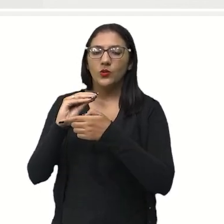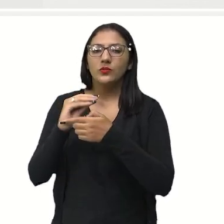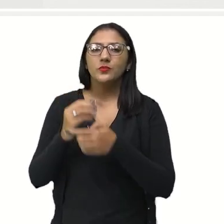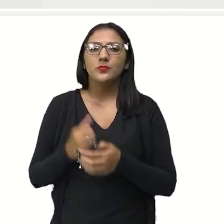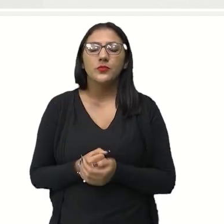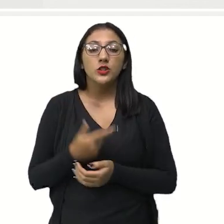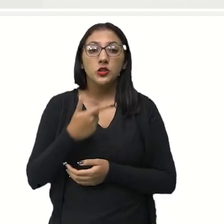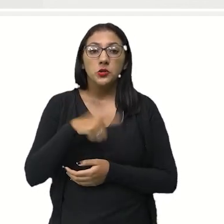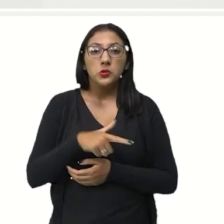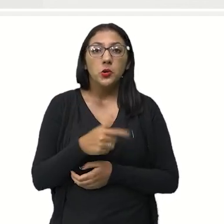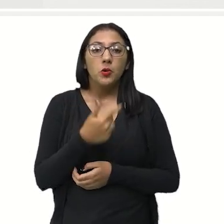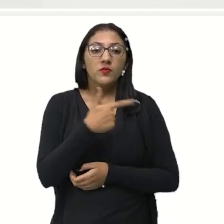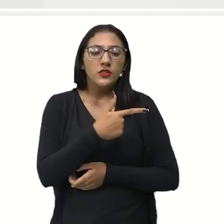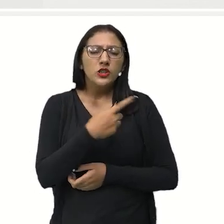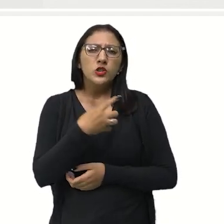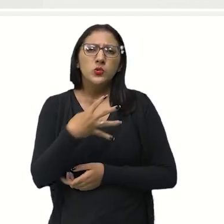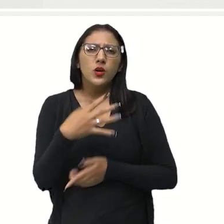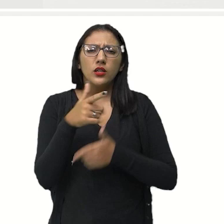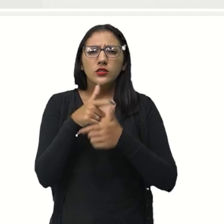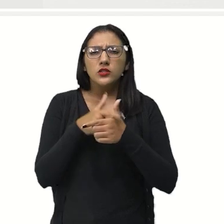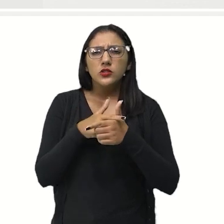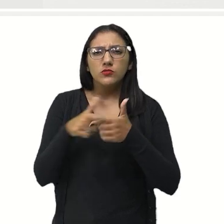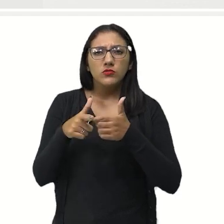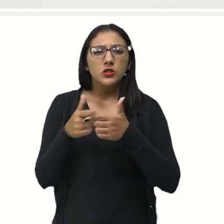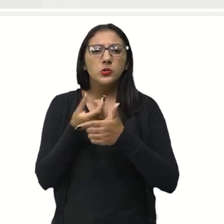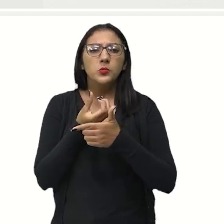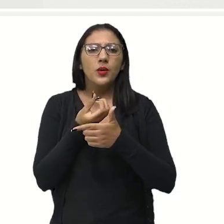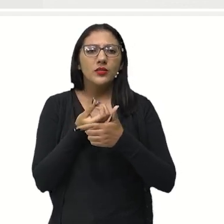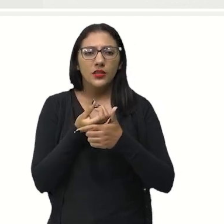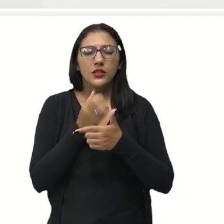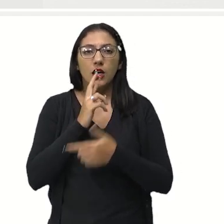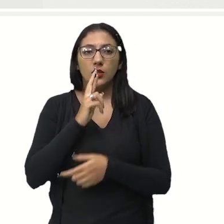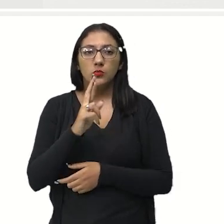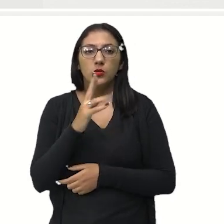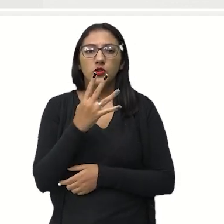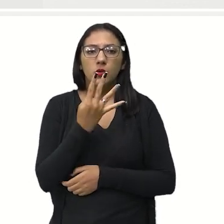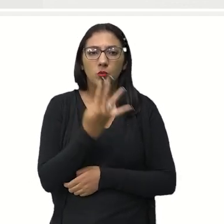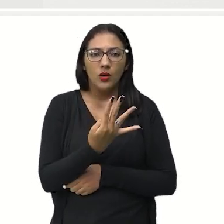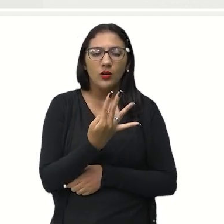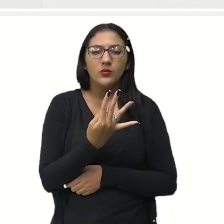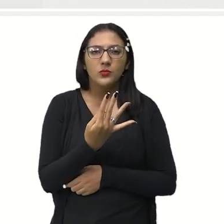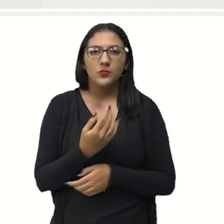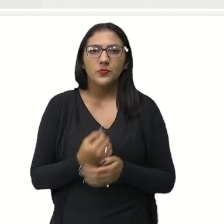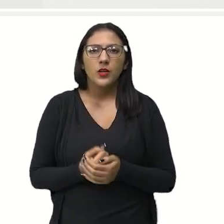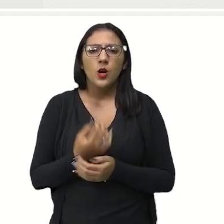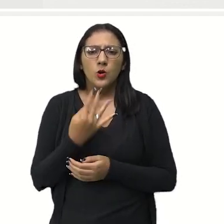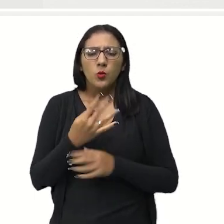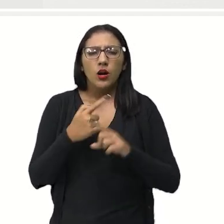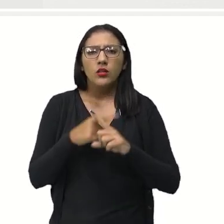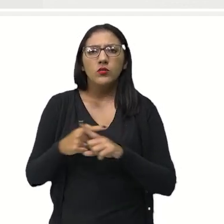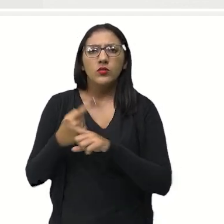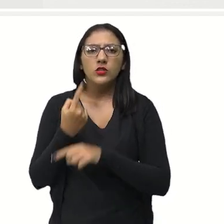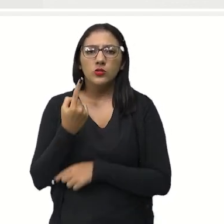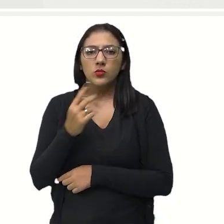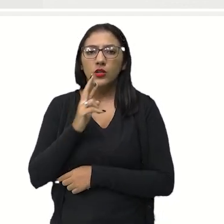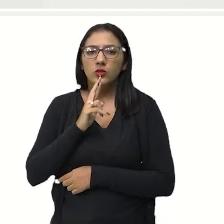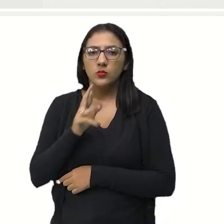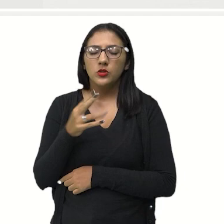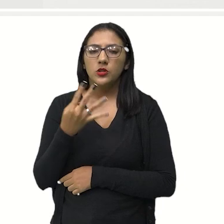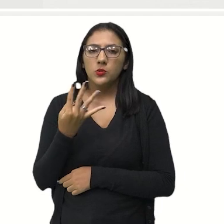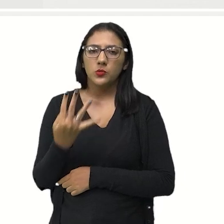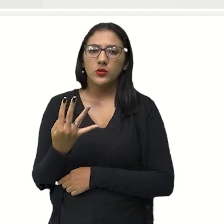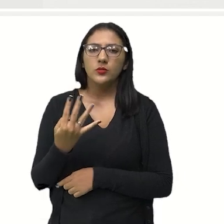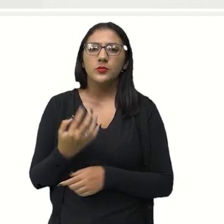Novamente, 24 dividido para 6 vai dar 4. 4 vezes 1 vai dar